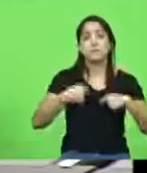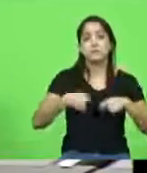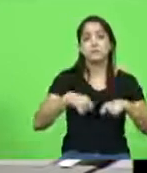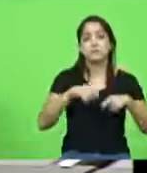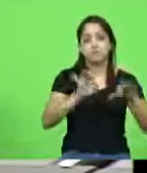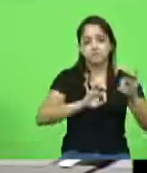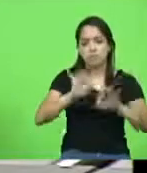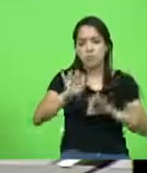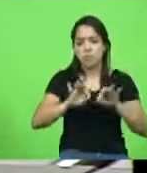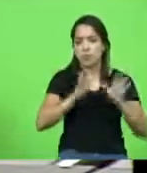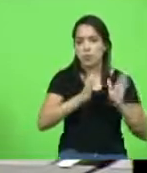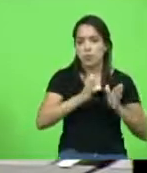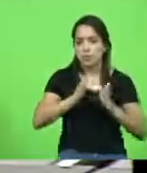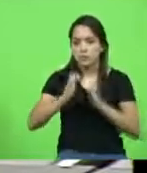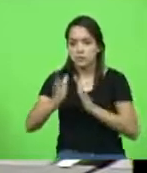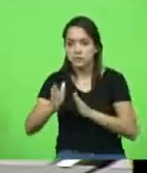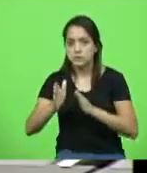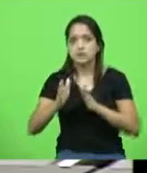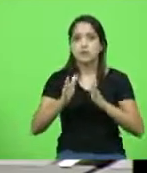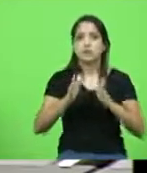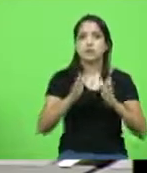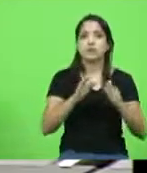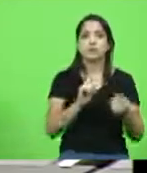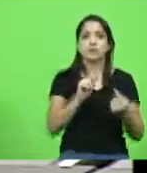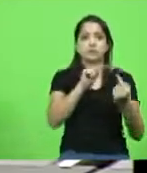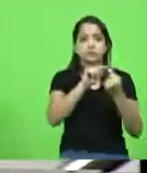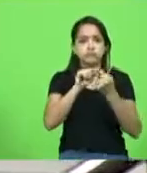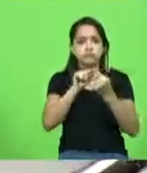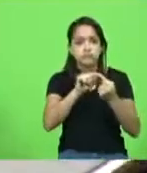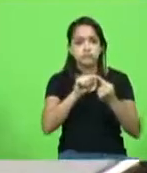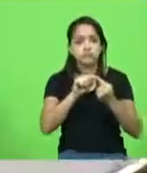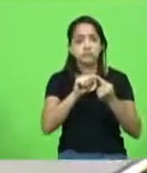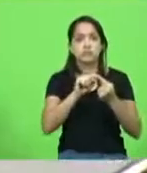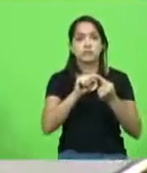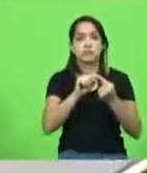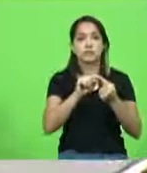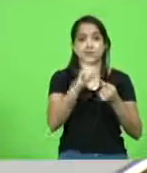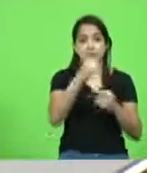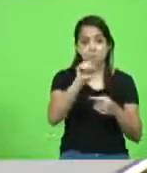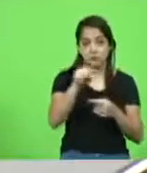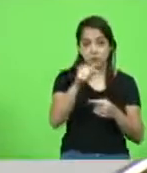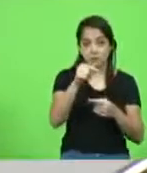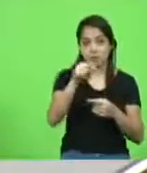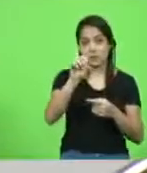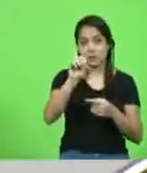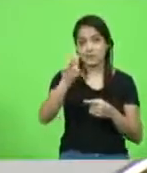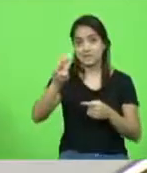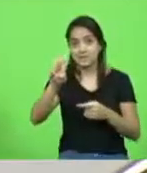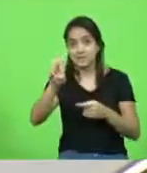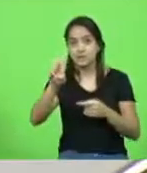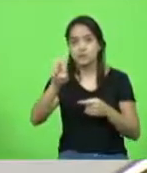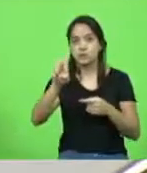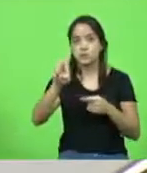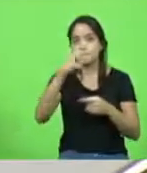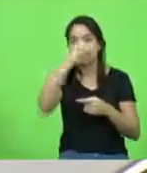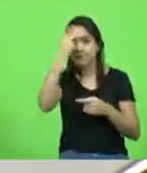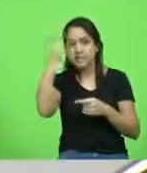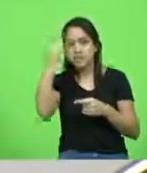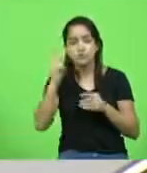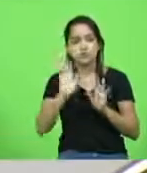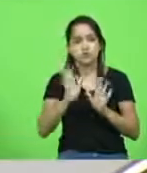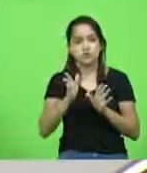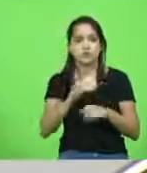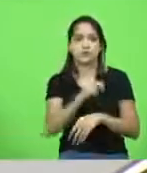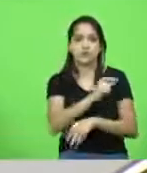organização sincronia né Santa Catarina tá 1,05 de pessoas vacinadas o Rio